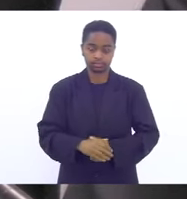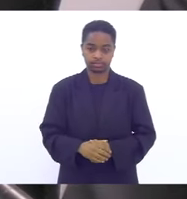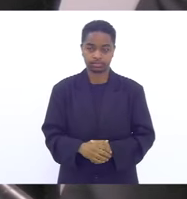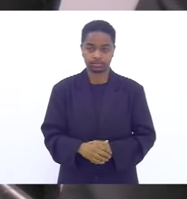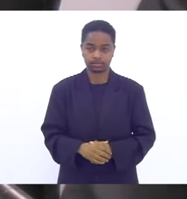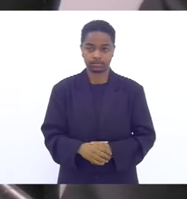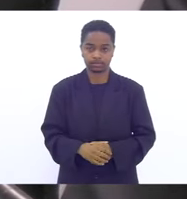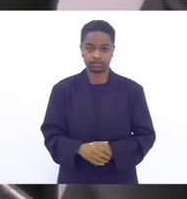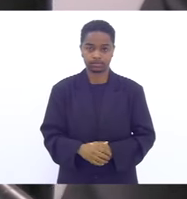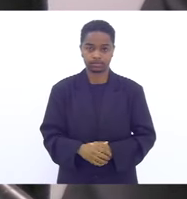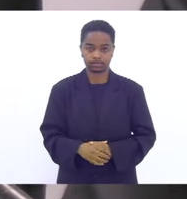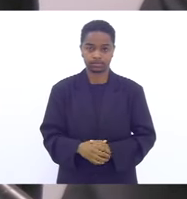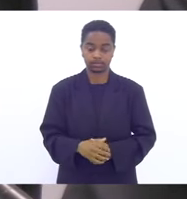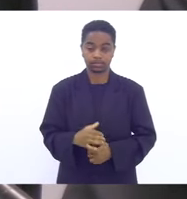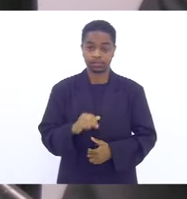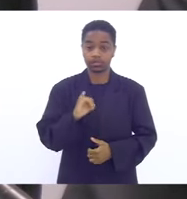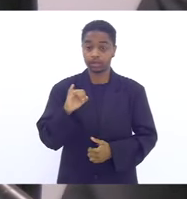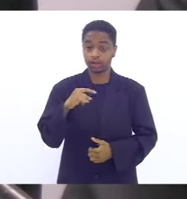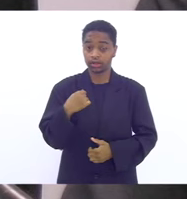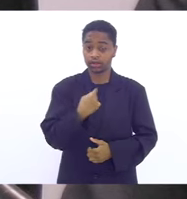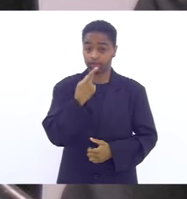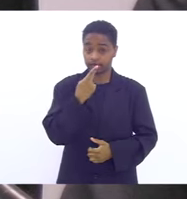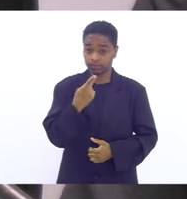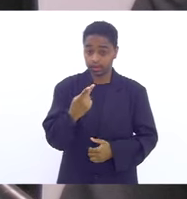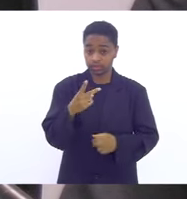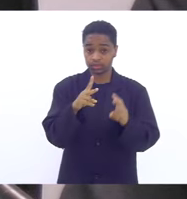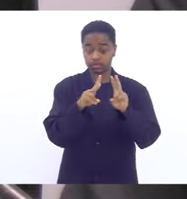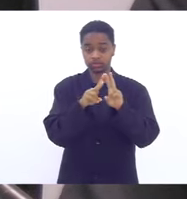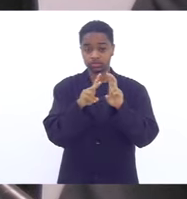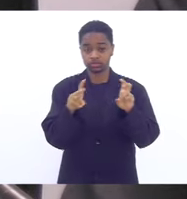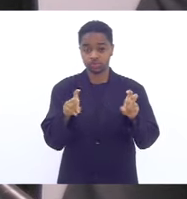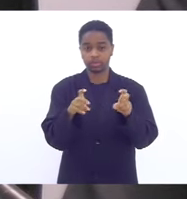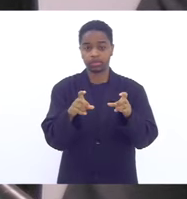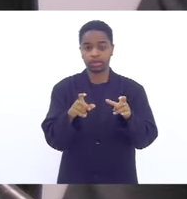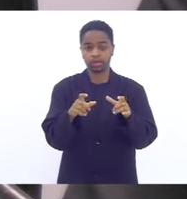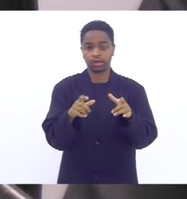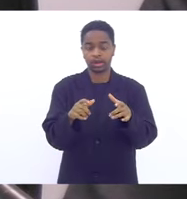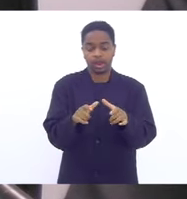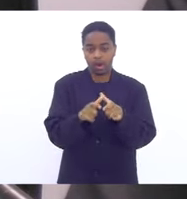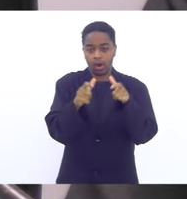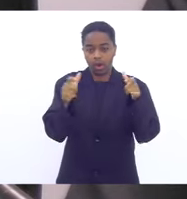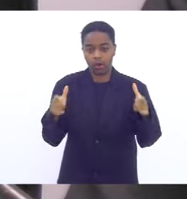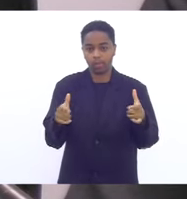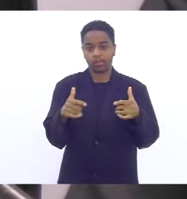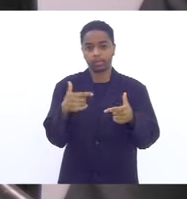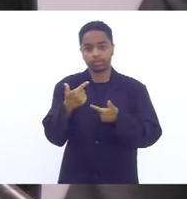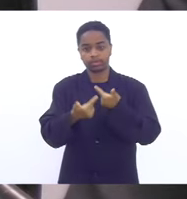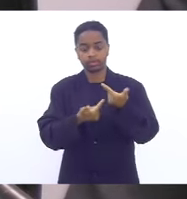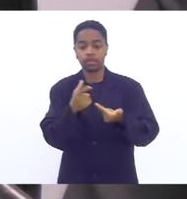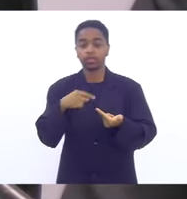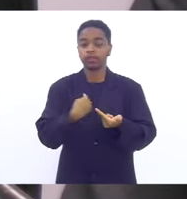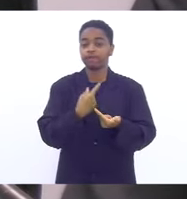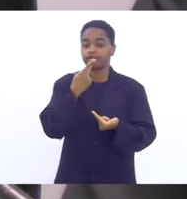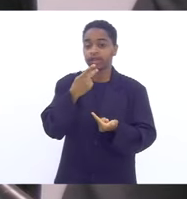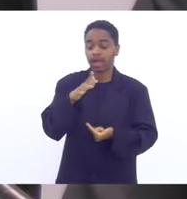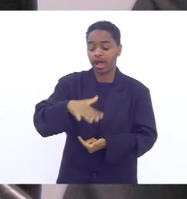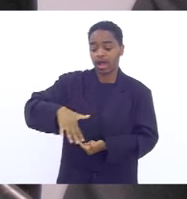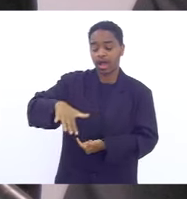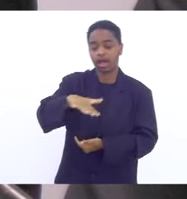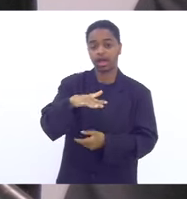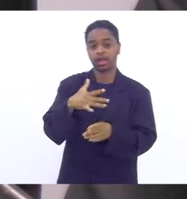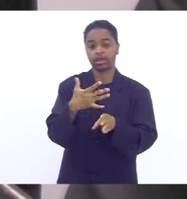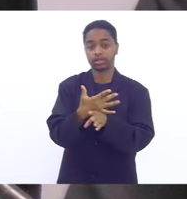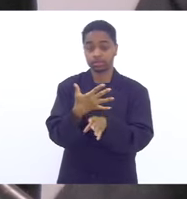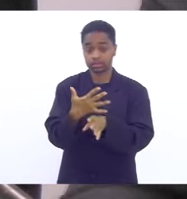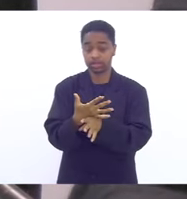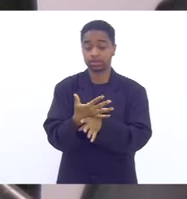Quando a gente fala aqui de plano de expansão do serviço, nós estamos falando de uma malha urbana que a cada